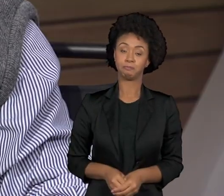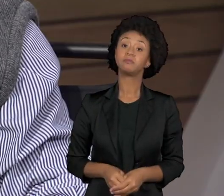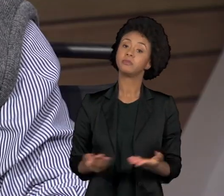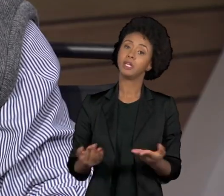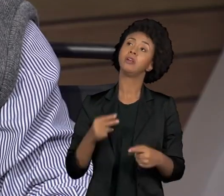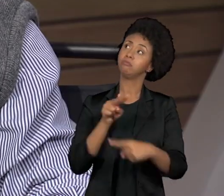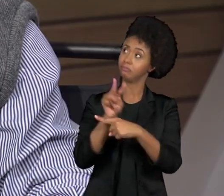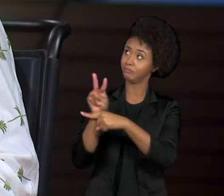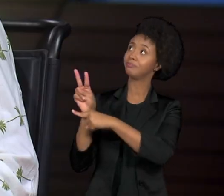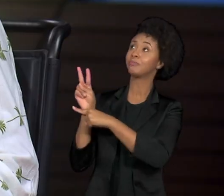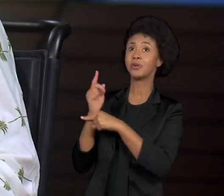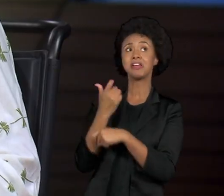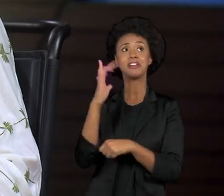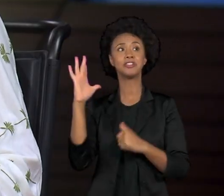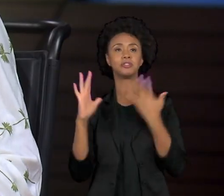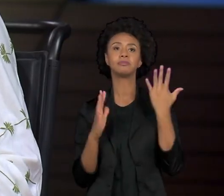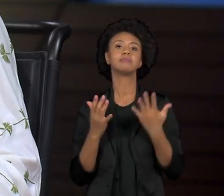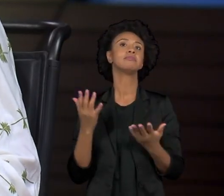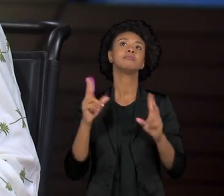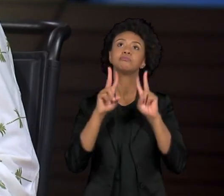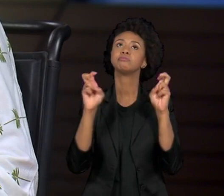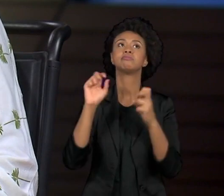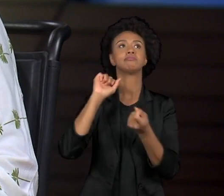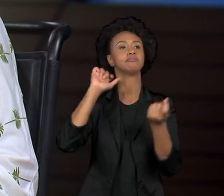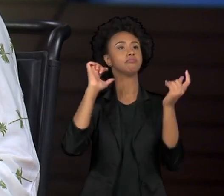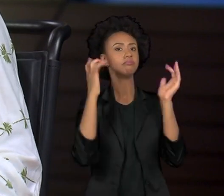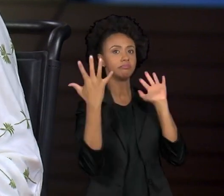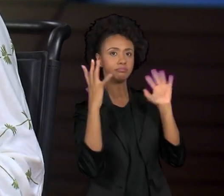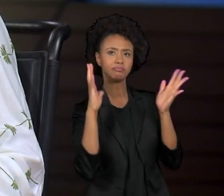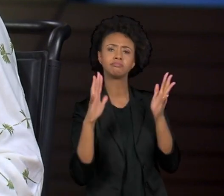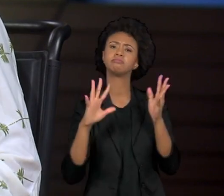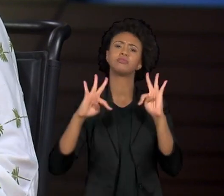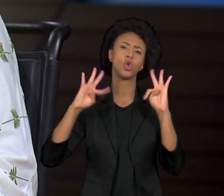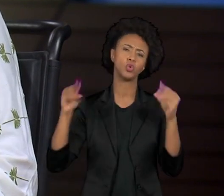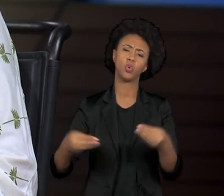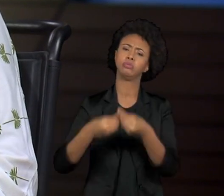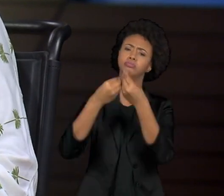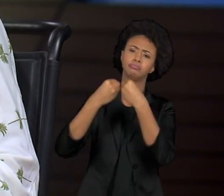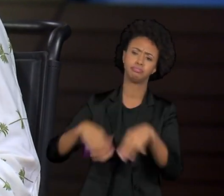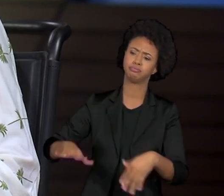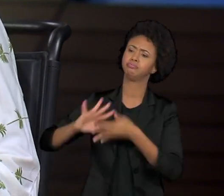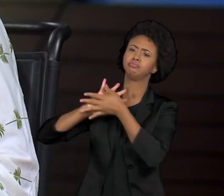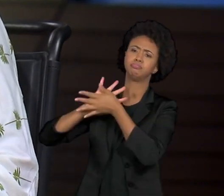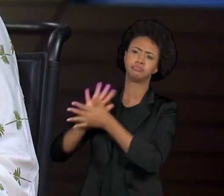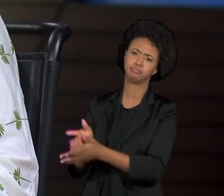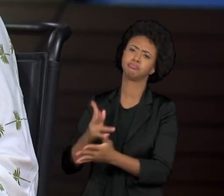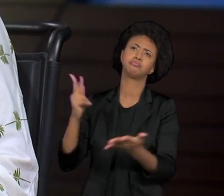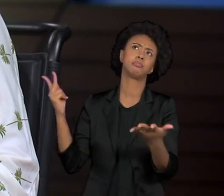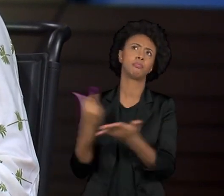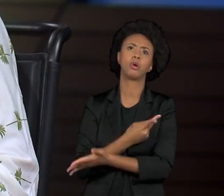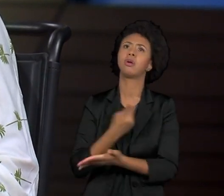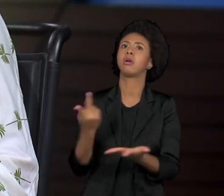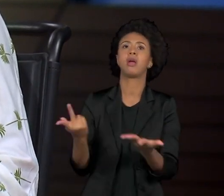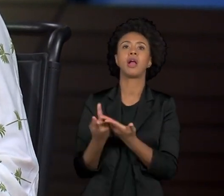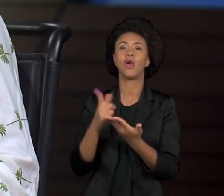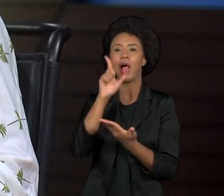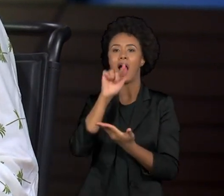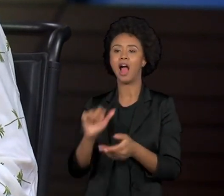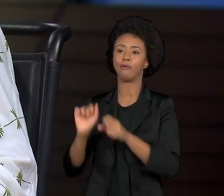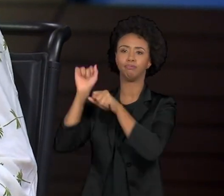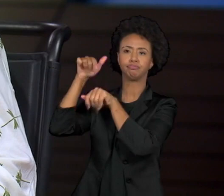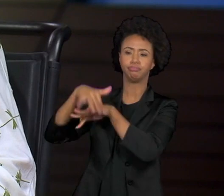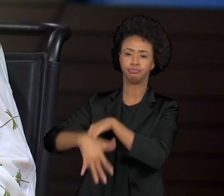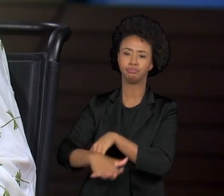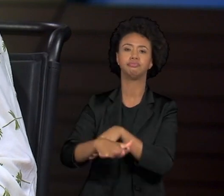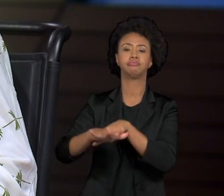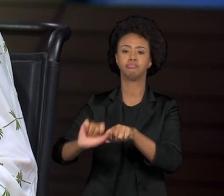proteger a natureza. Pela questão climática, né, aquelas desgraças, enfim, que aconteceu com as chuvas e enchentes, as pessoas pode